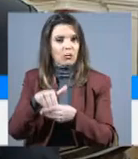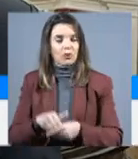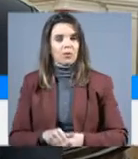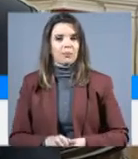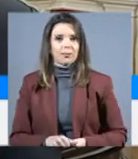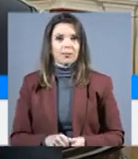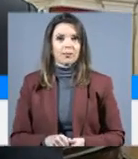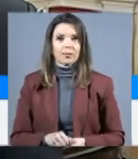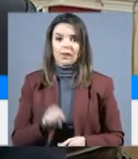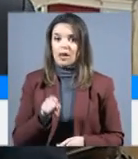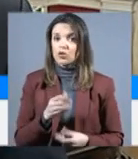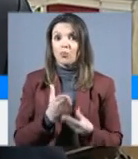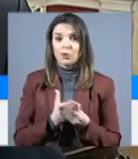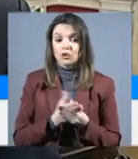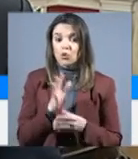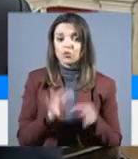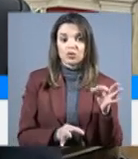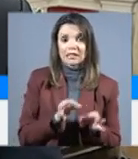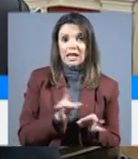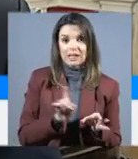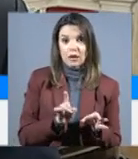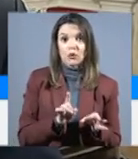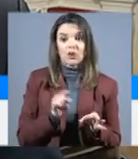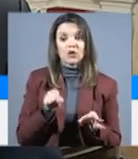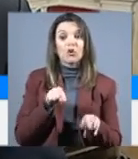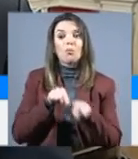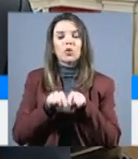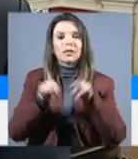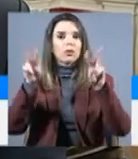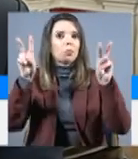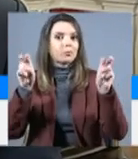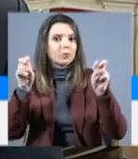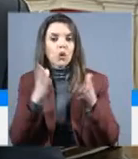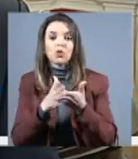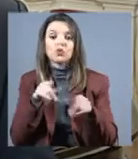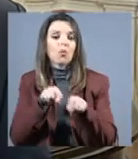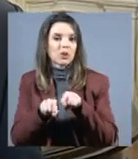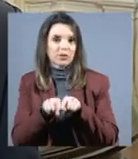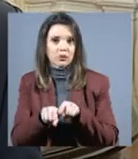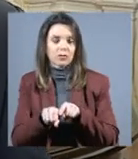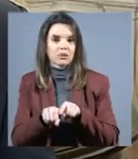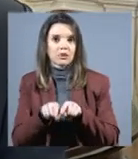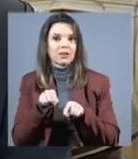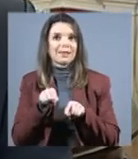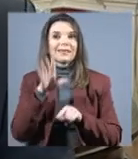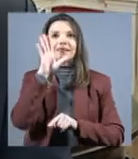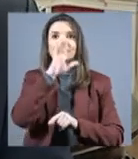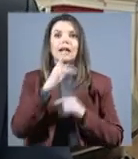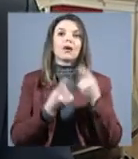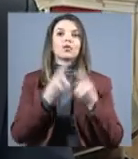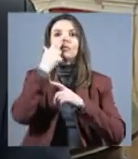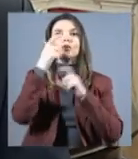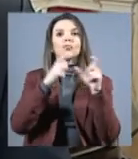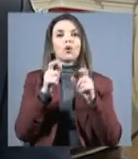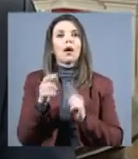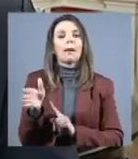é um processo judicial, é um processo extremamente político, só com conotações políticas, e se aqueles que andaram com